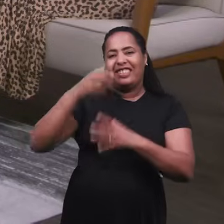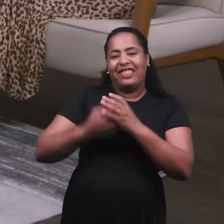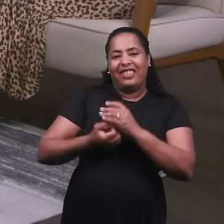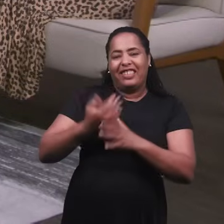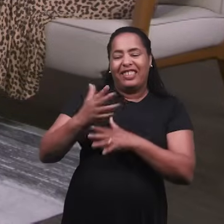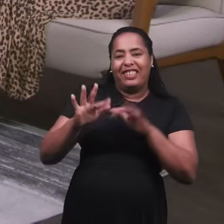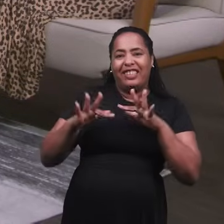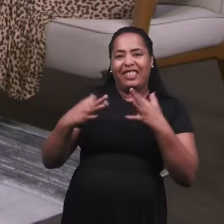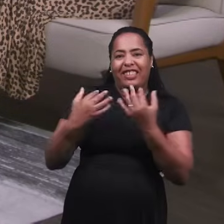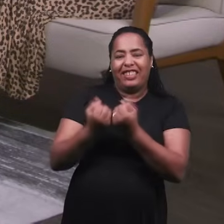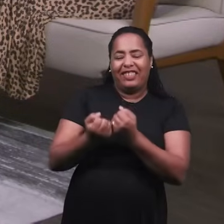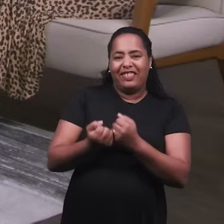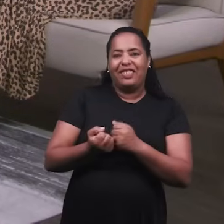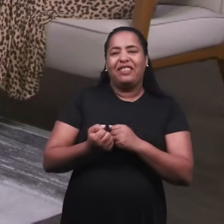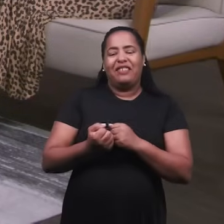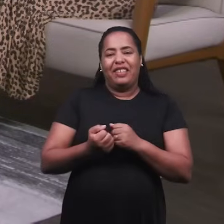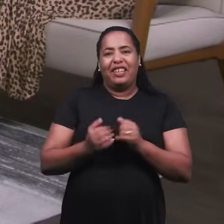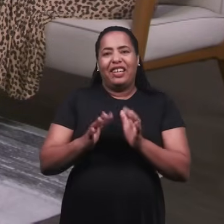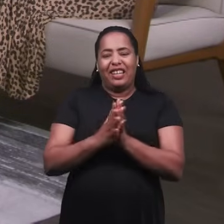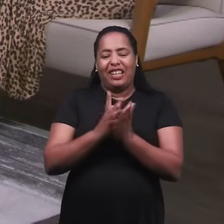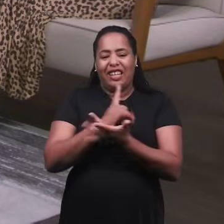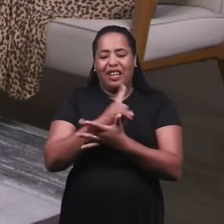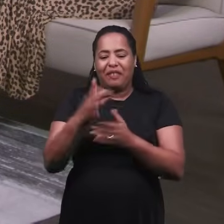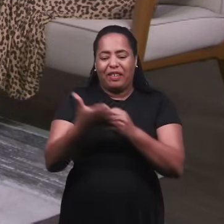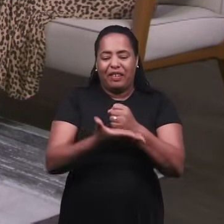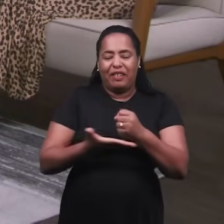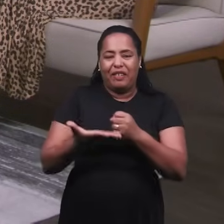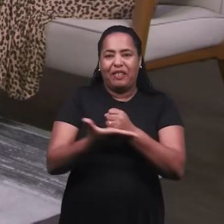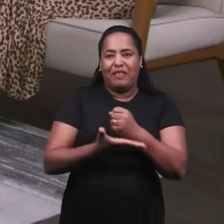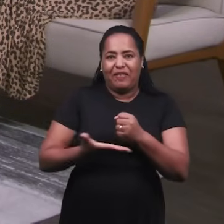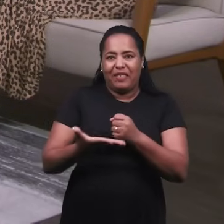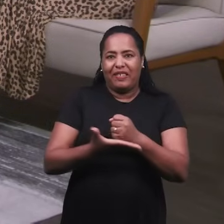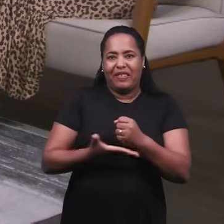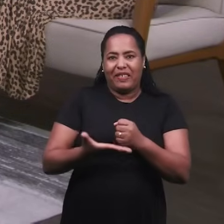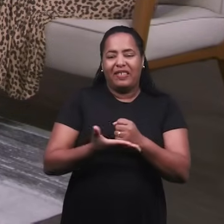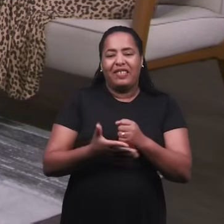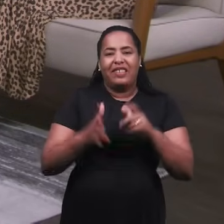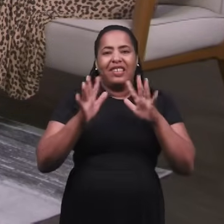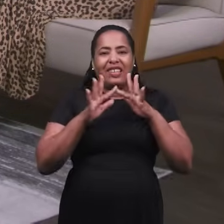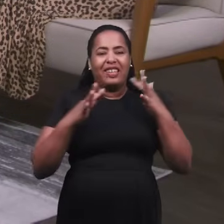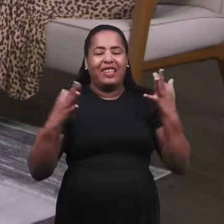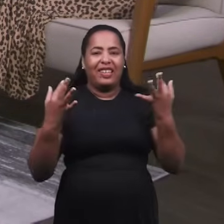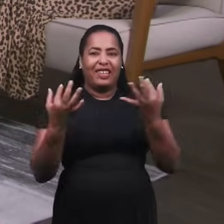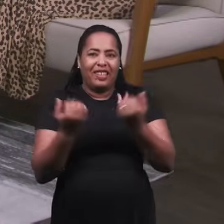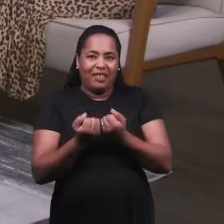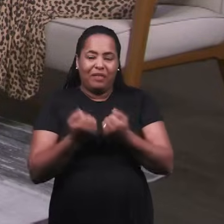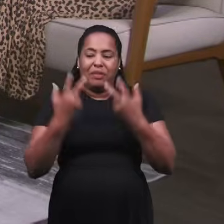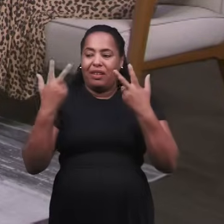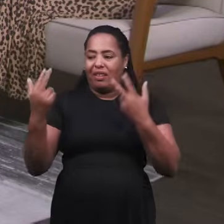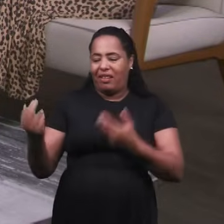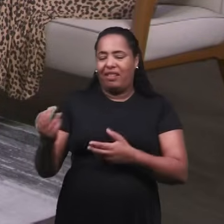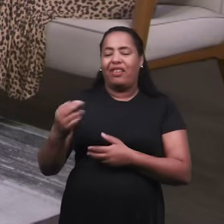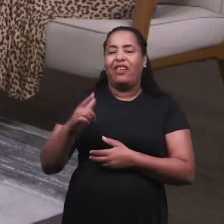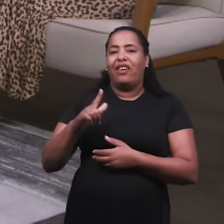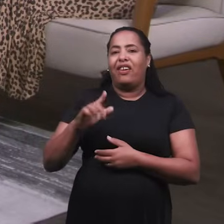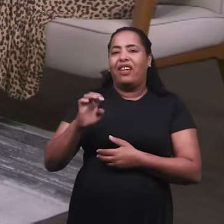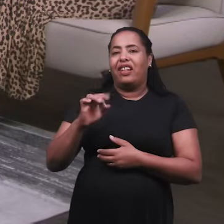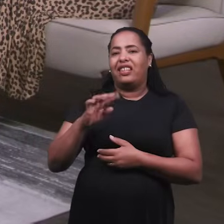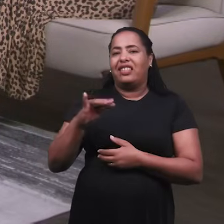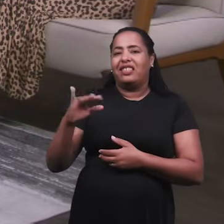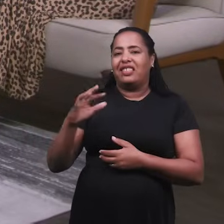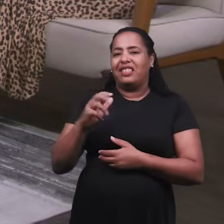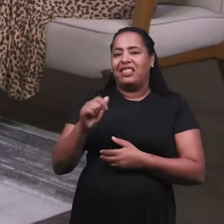e a palavra vai sendo alicerçada ali, sendo a base. E a família, a gente, como a Letícia falou, né? A gente